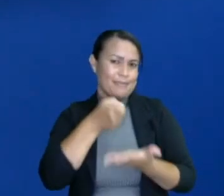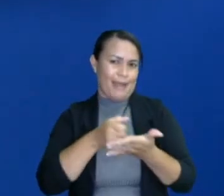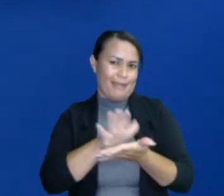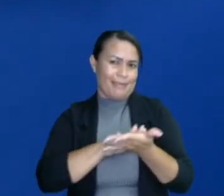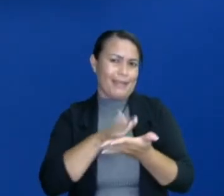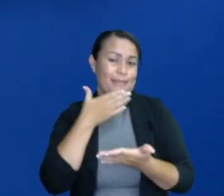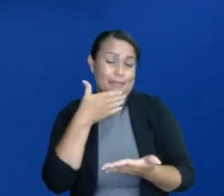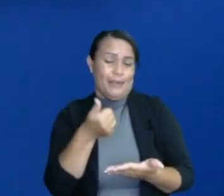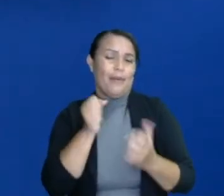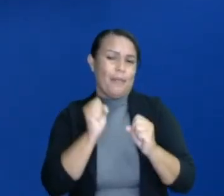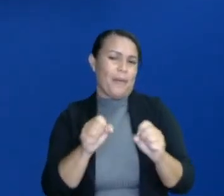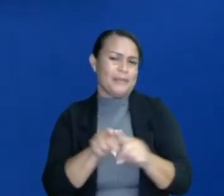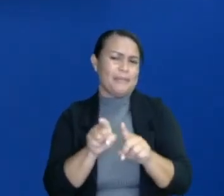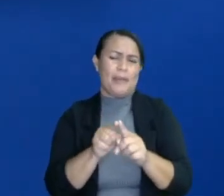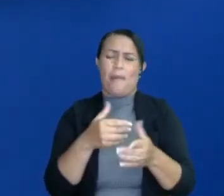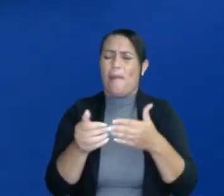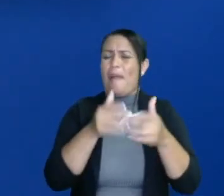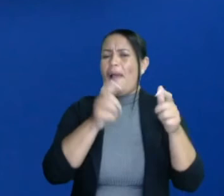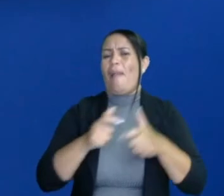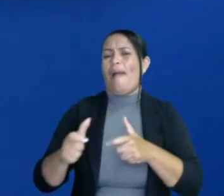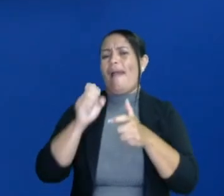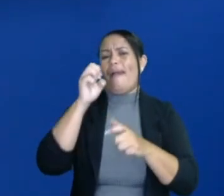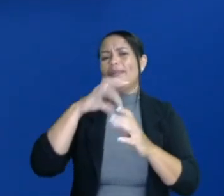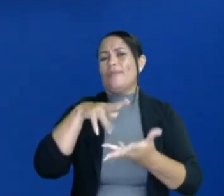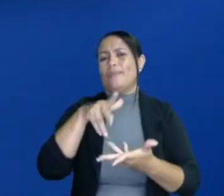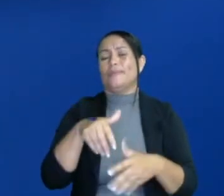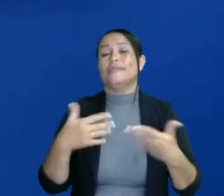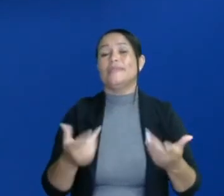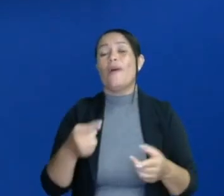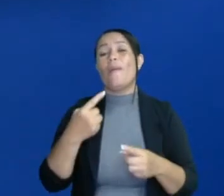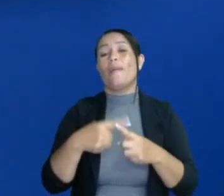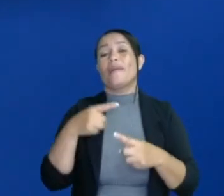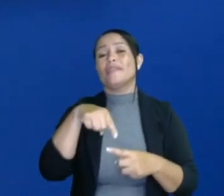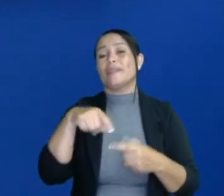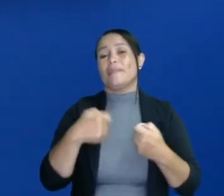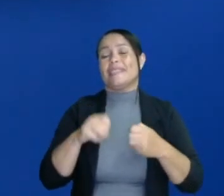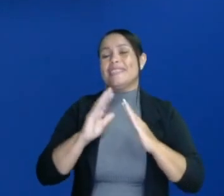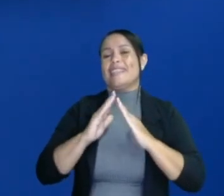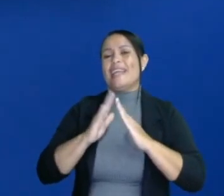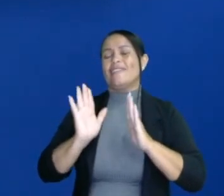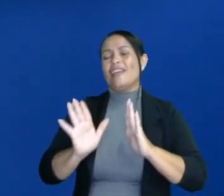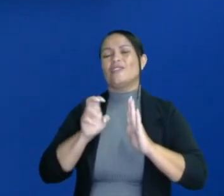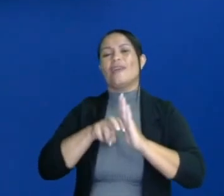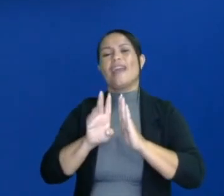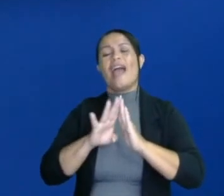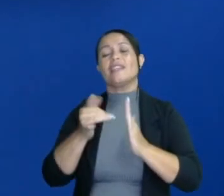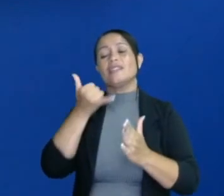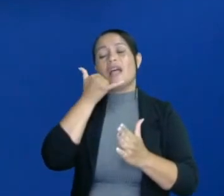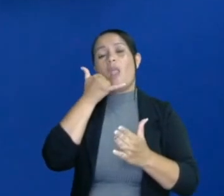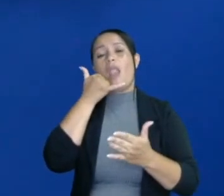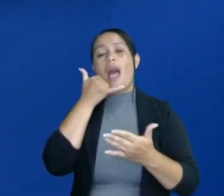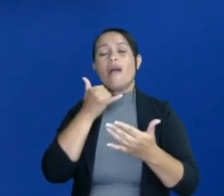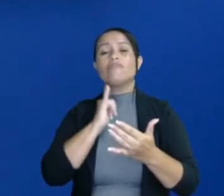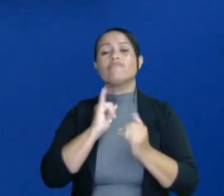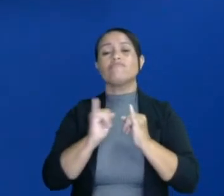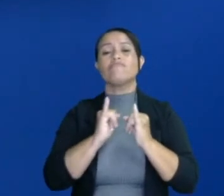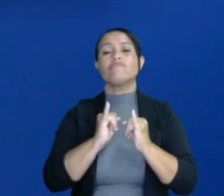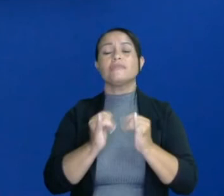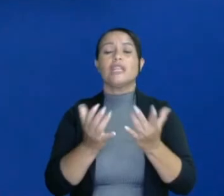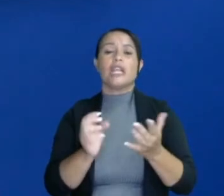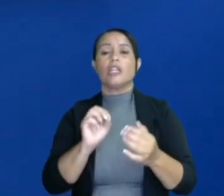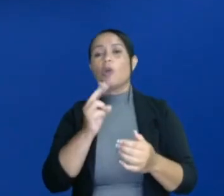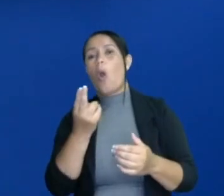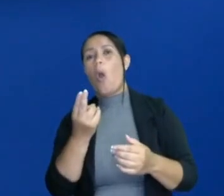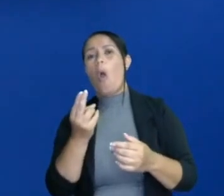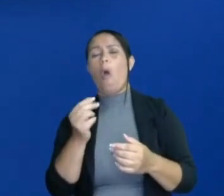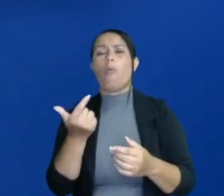né? Você pode conhecer qualquer lugar do mundo. Essa é interessante, porque você não precisa sair de casa, você precisa só estar com o seu celular conectado na internet, ou um aparelho